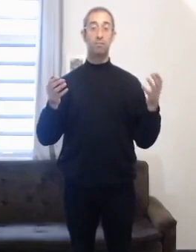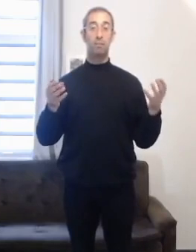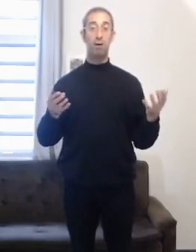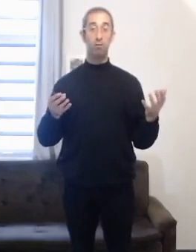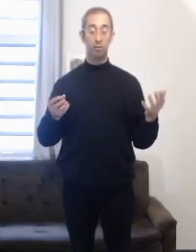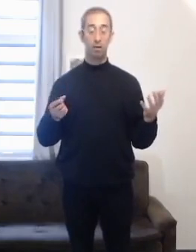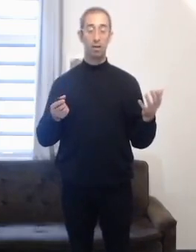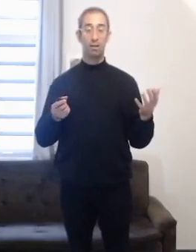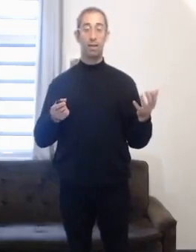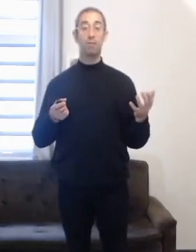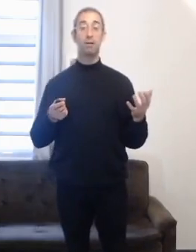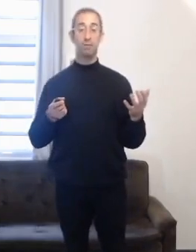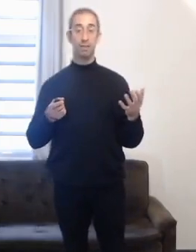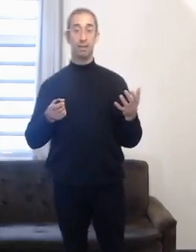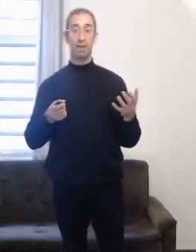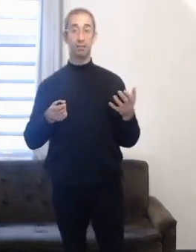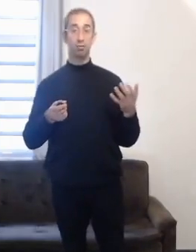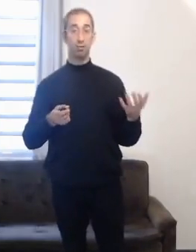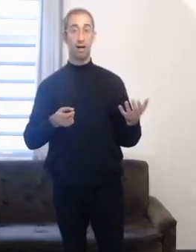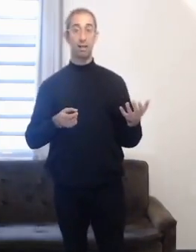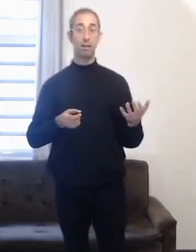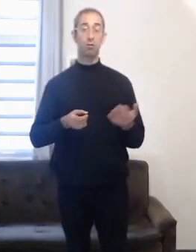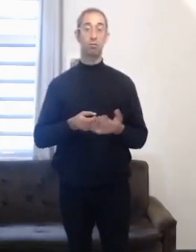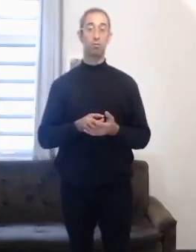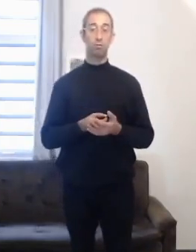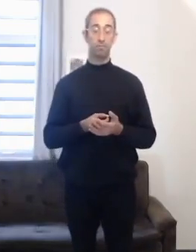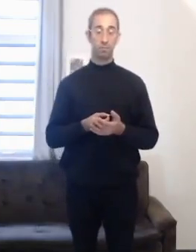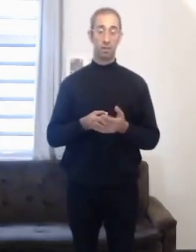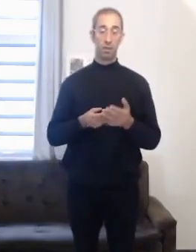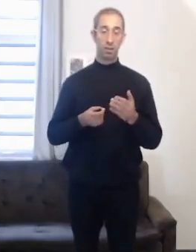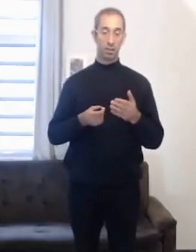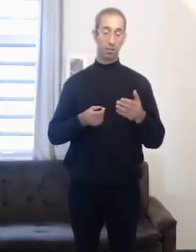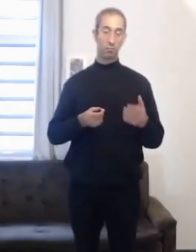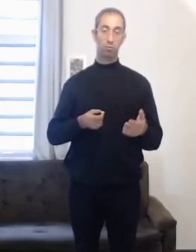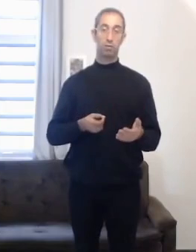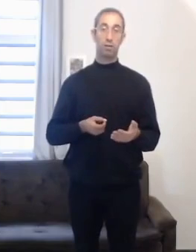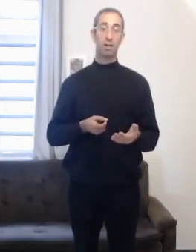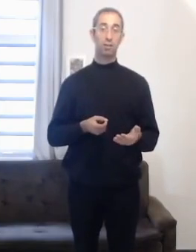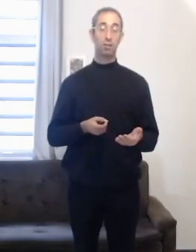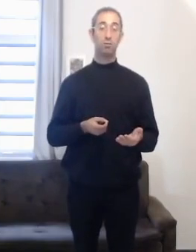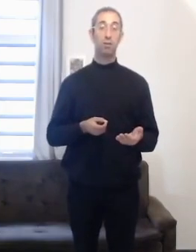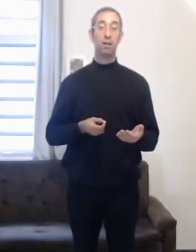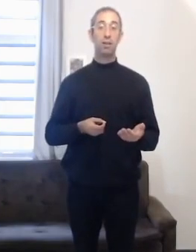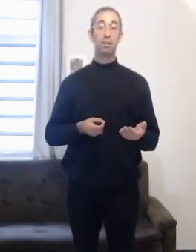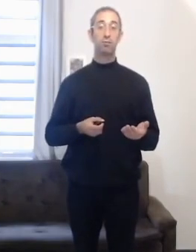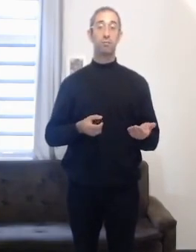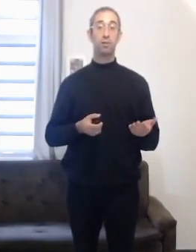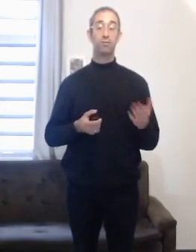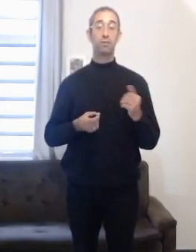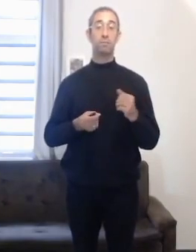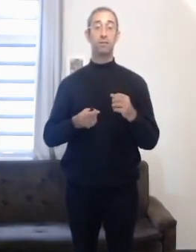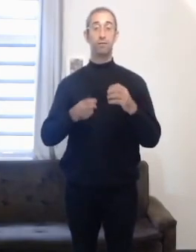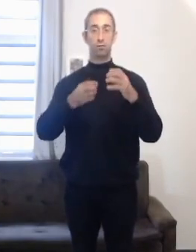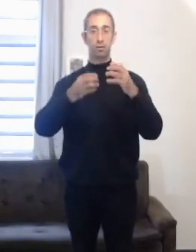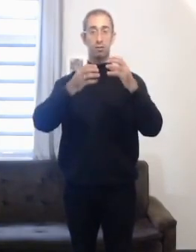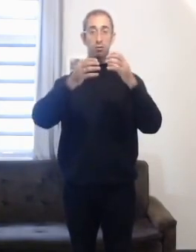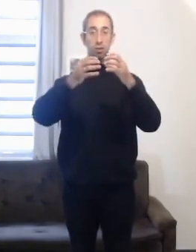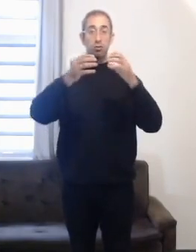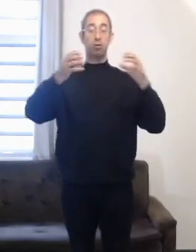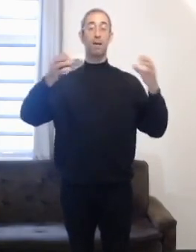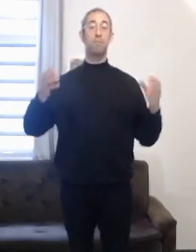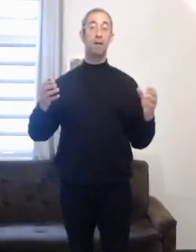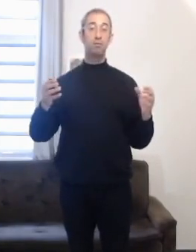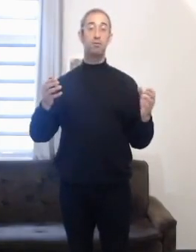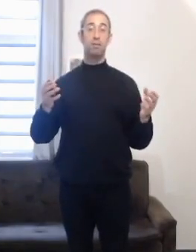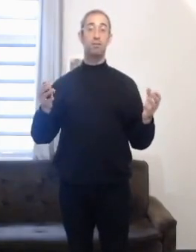que é o principal tema que você quer estudar, né, ao longo do seu artigo, e tem os objetivos específicos, que são